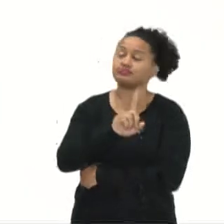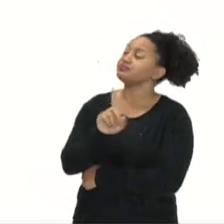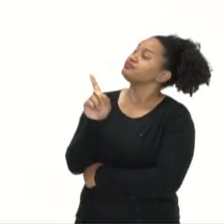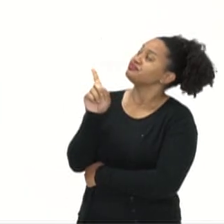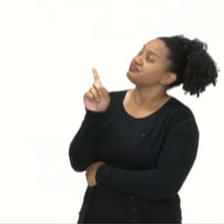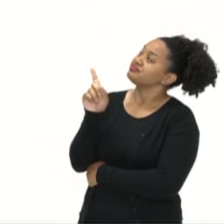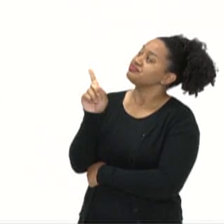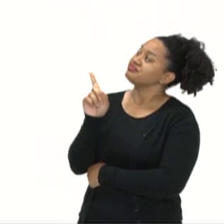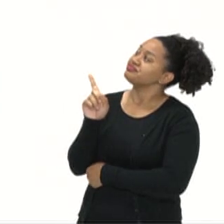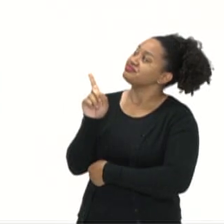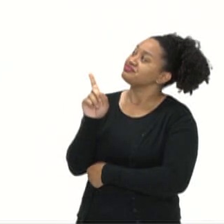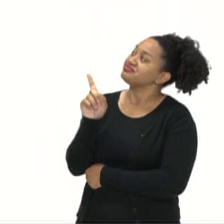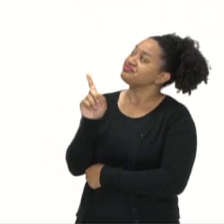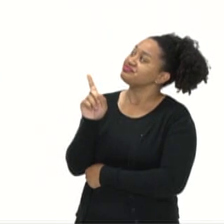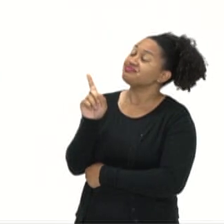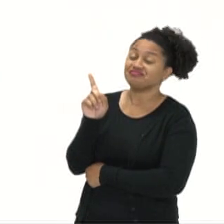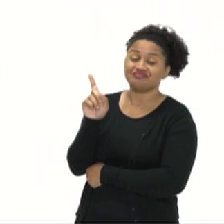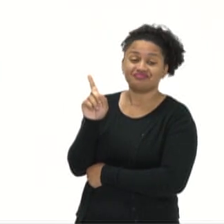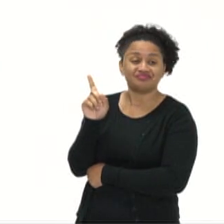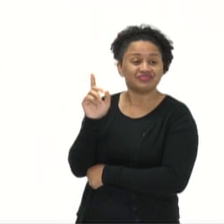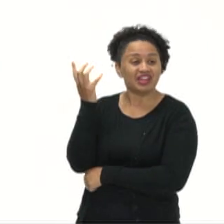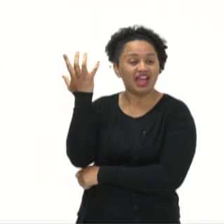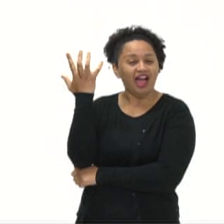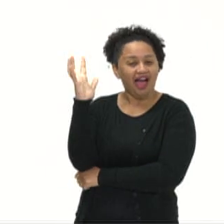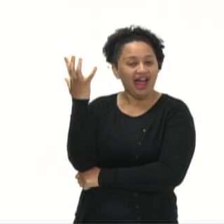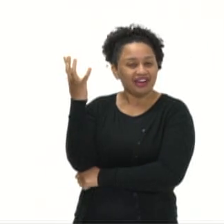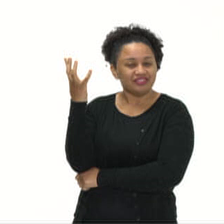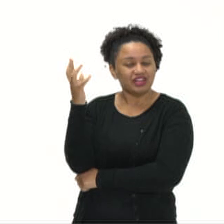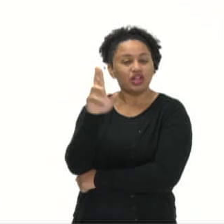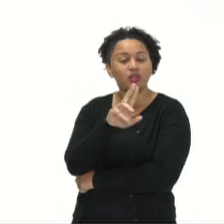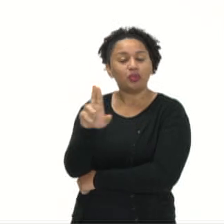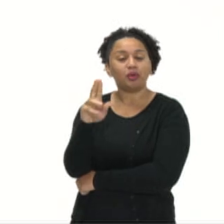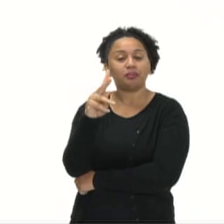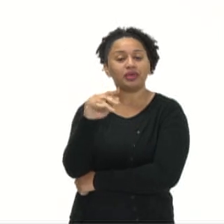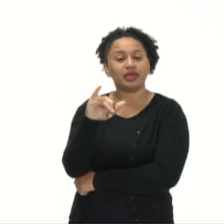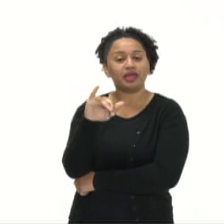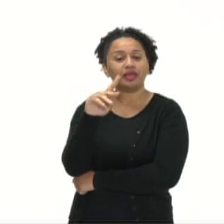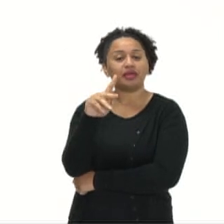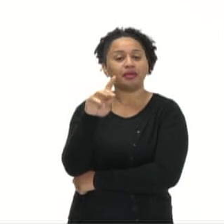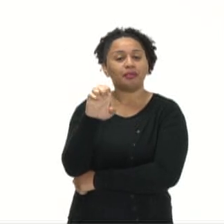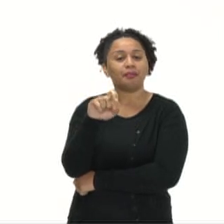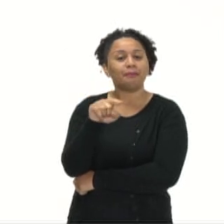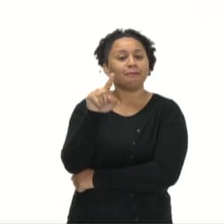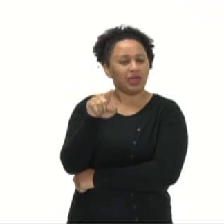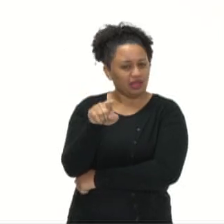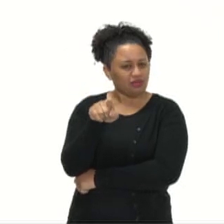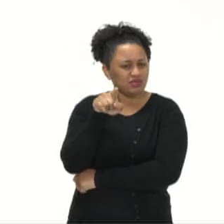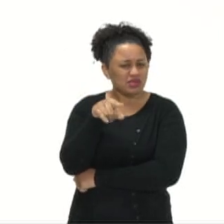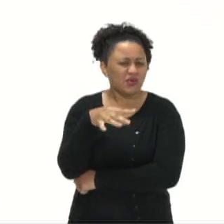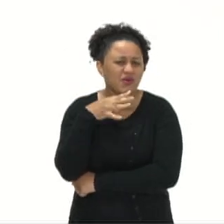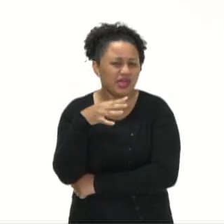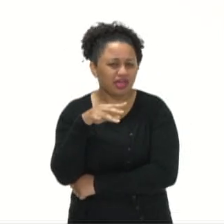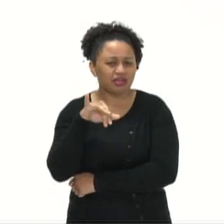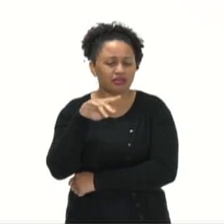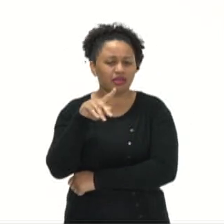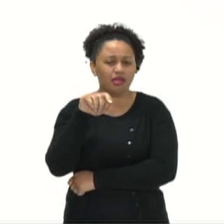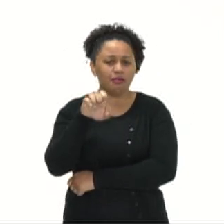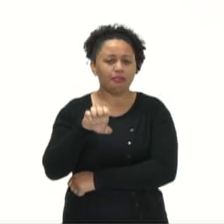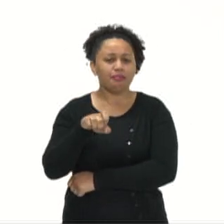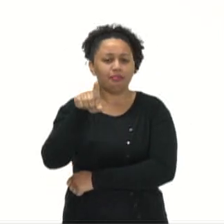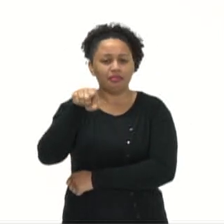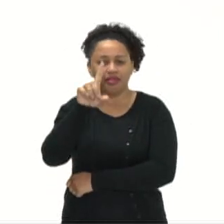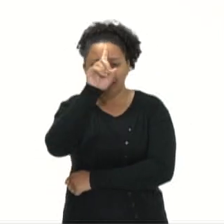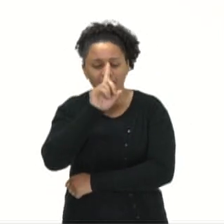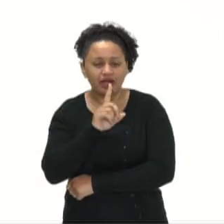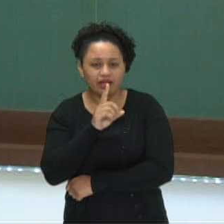imagem linda de um ipê. Você já ouviu falar do ipê amarelo? Qual a importância das plantas